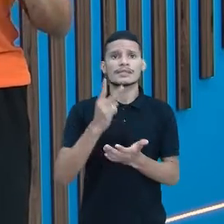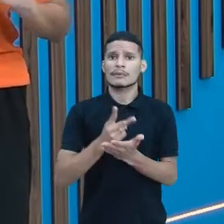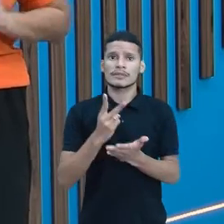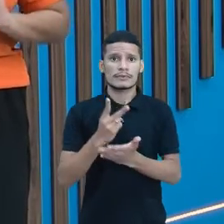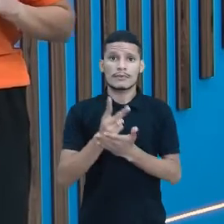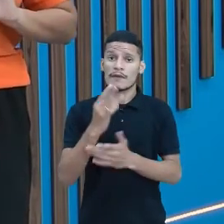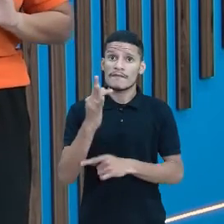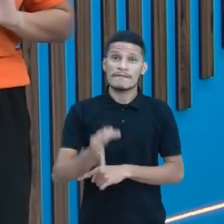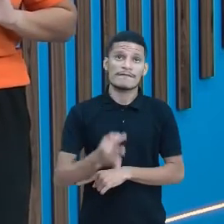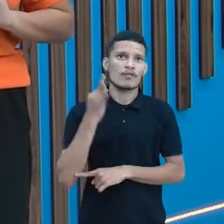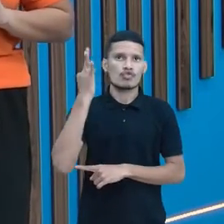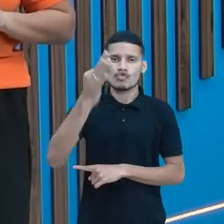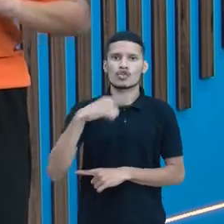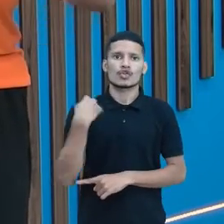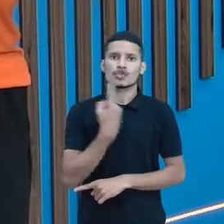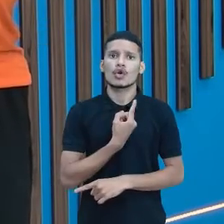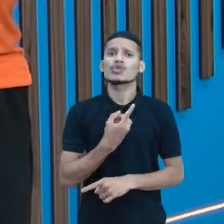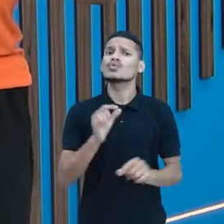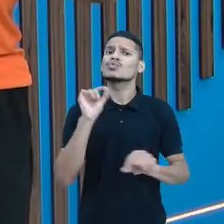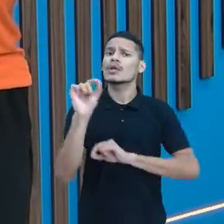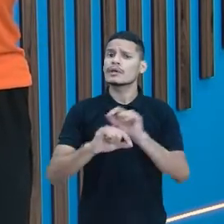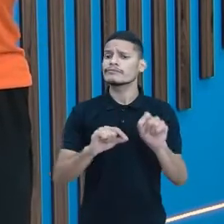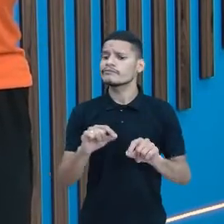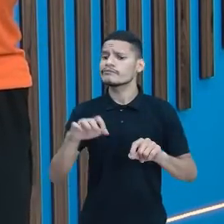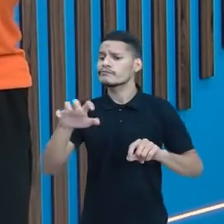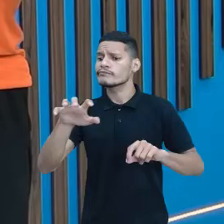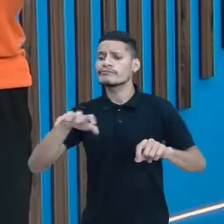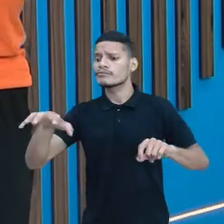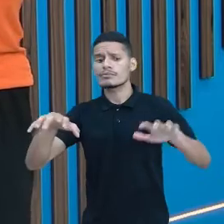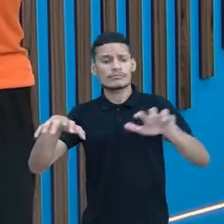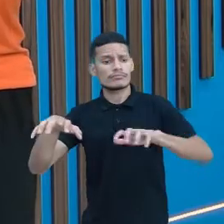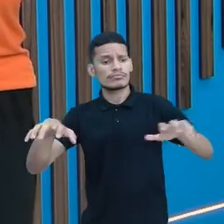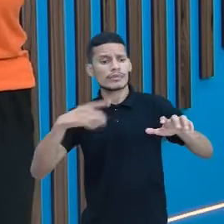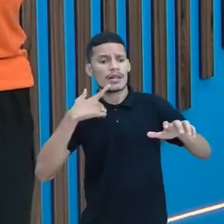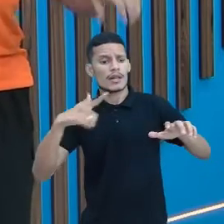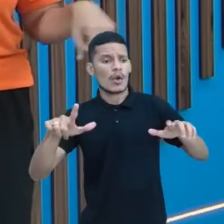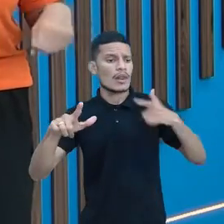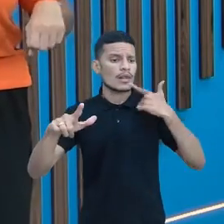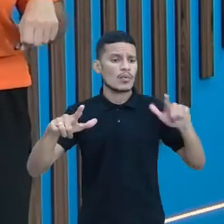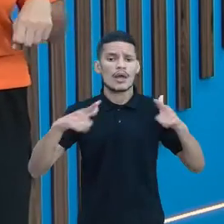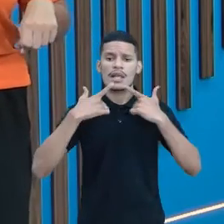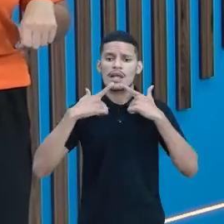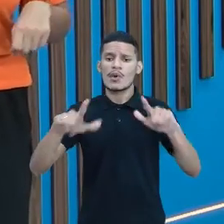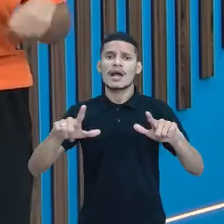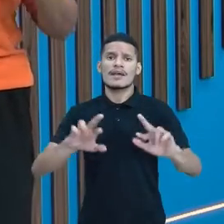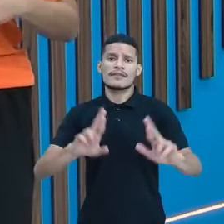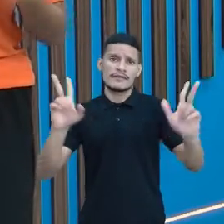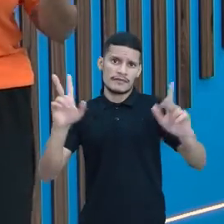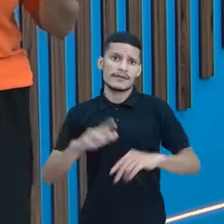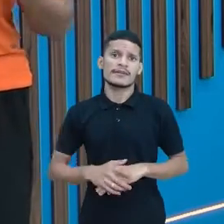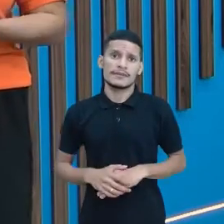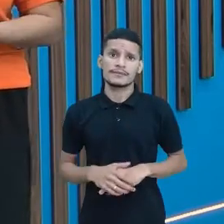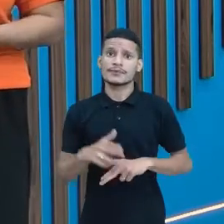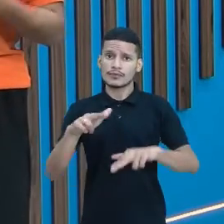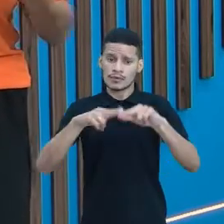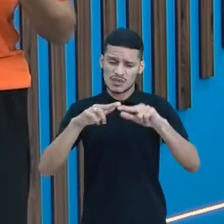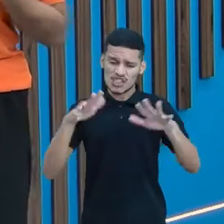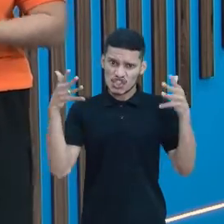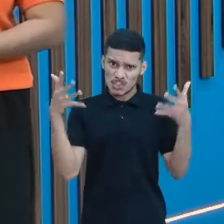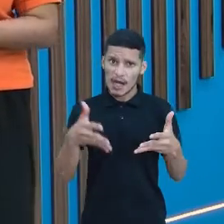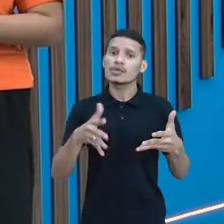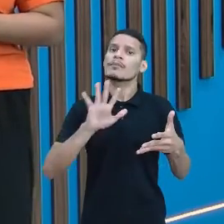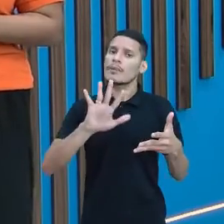que talvez daqui a um tempo a gente tivesse dialetos e linguagens diferentes. Então, por isso que, pode ser chato,